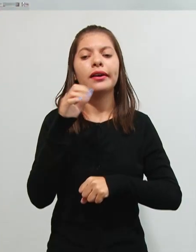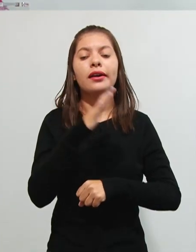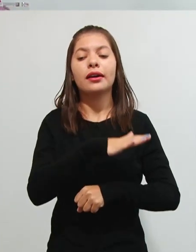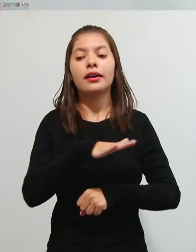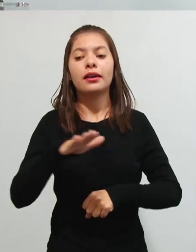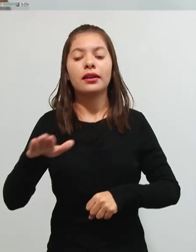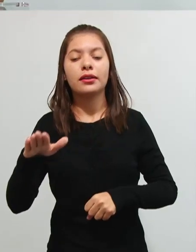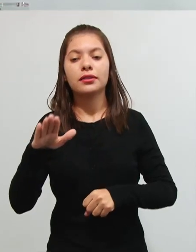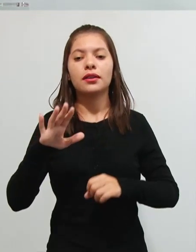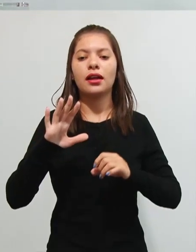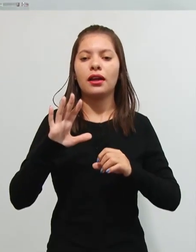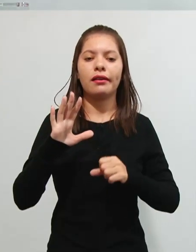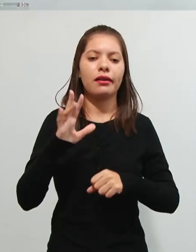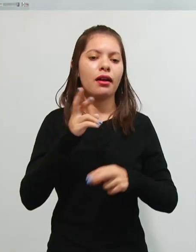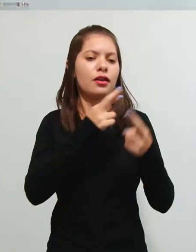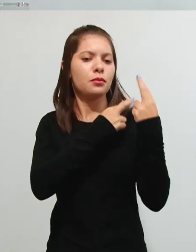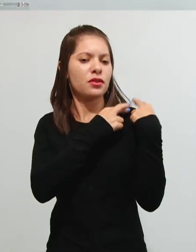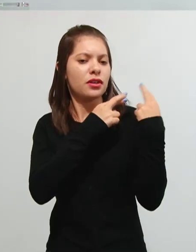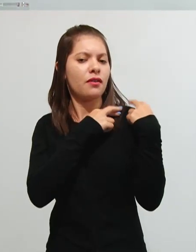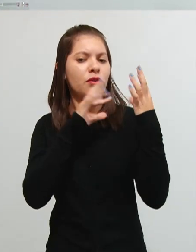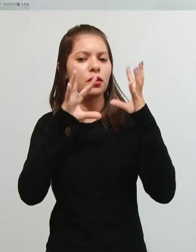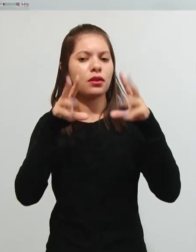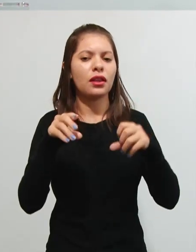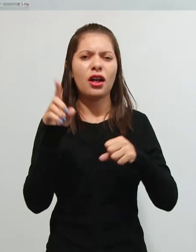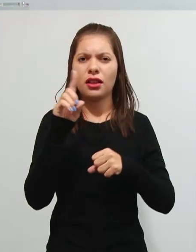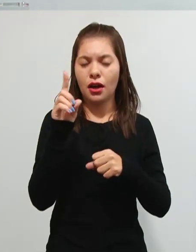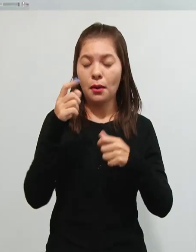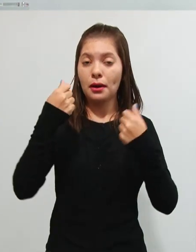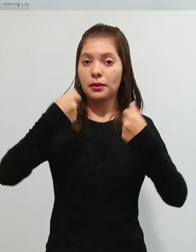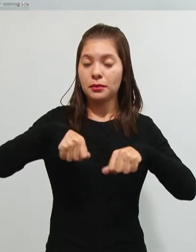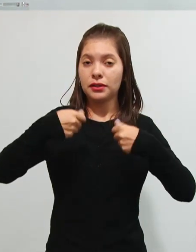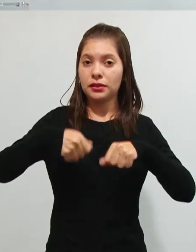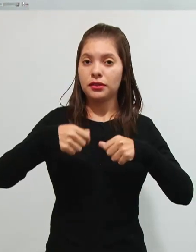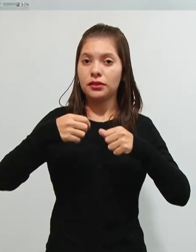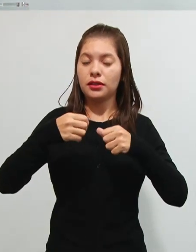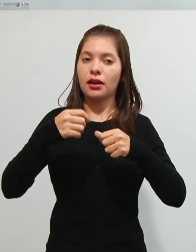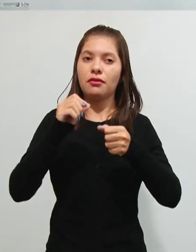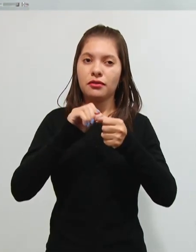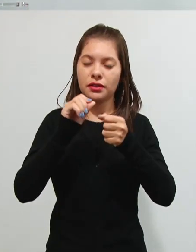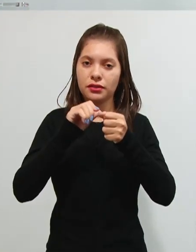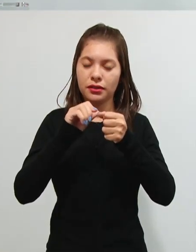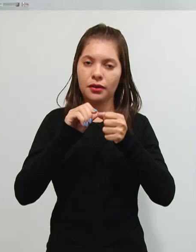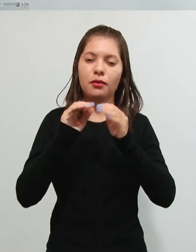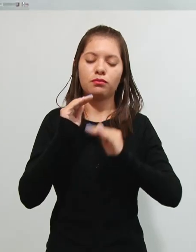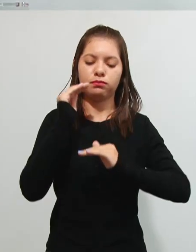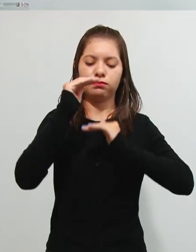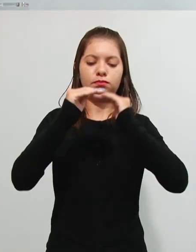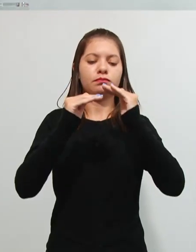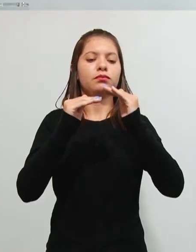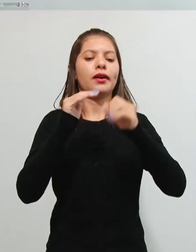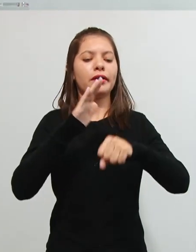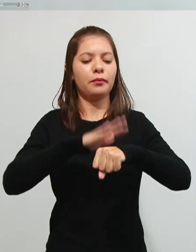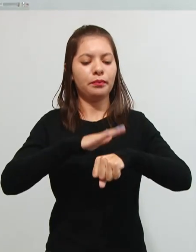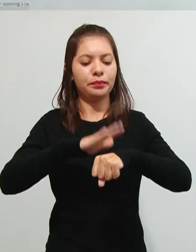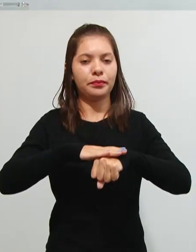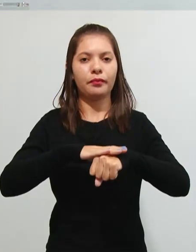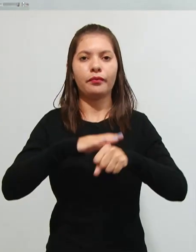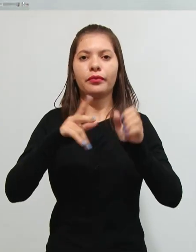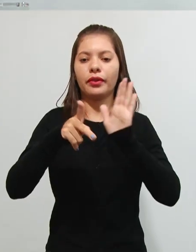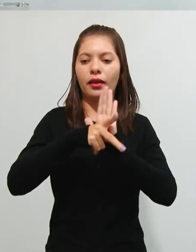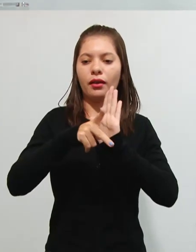ela é totalmente responsável, mas é preciso construir essa autonomia na criança para que ela seja um